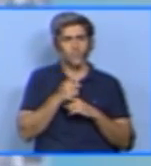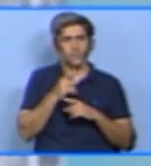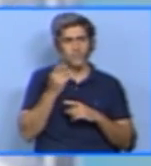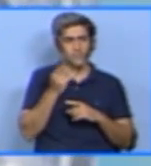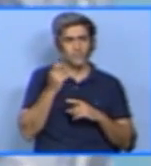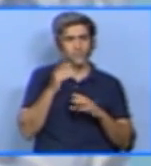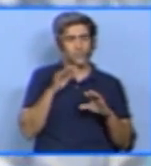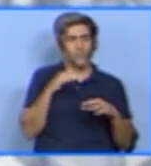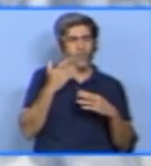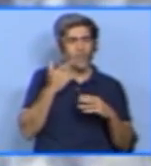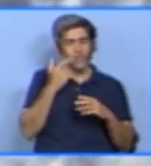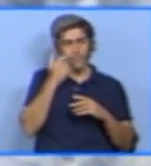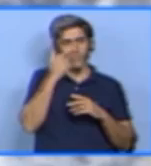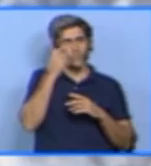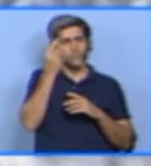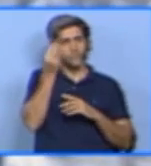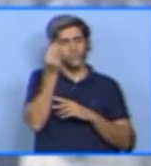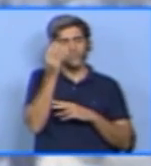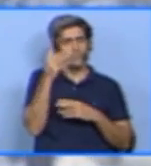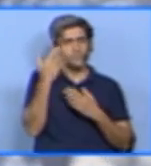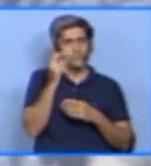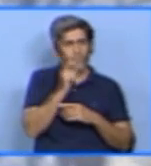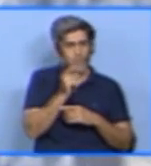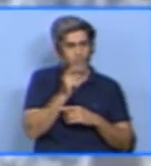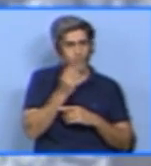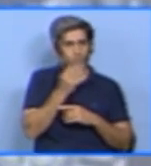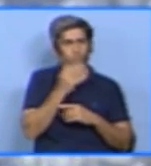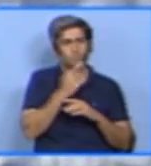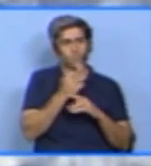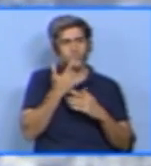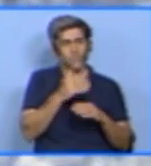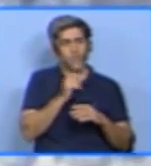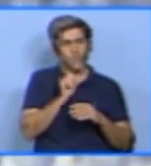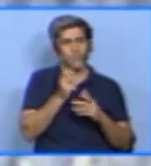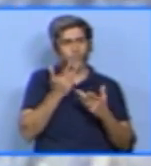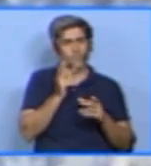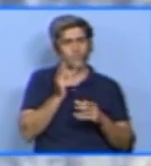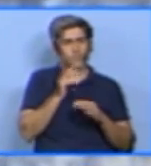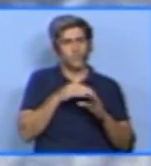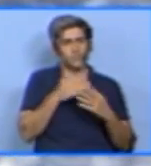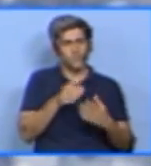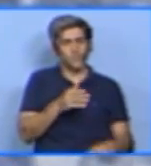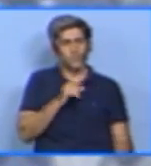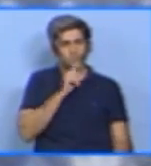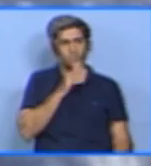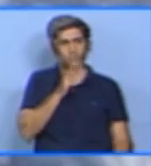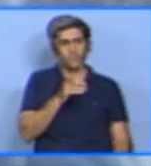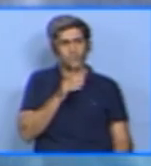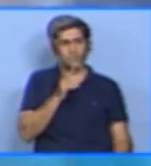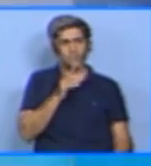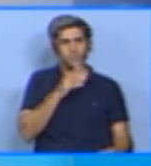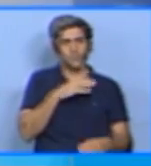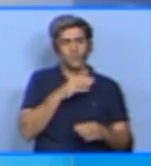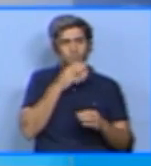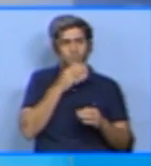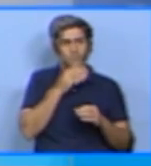que existe, também se é má, foi porque usou mal da sua liberdade. Podemos dizer, então, se quisermos falar em culpa, que